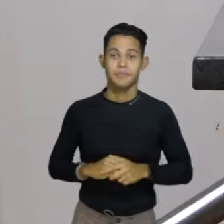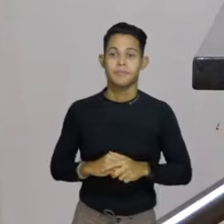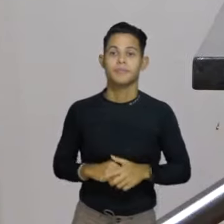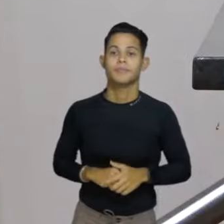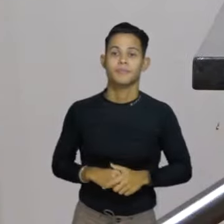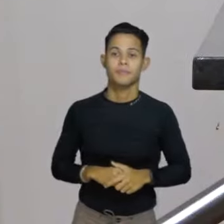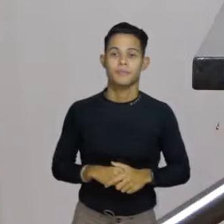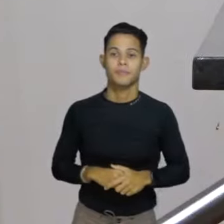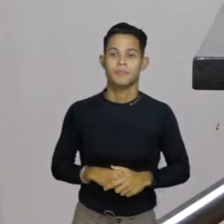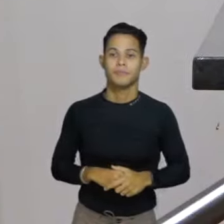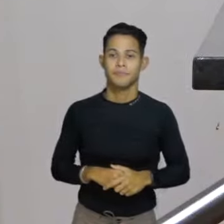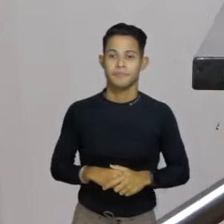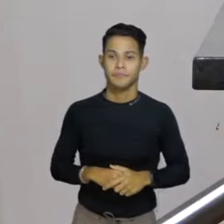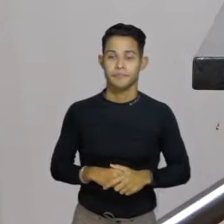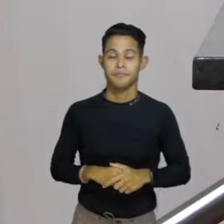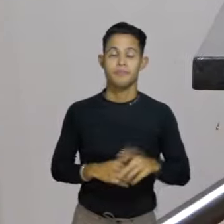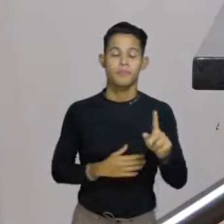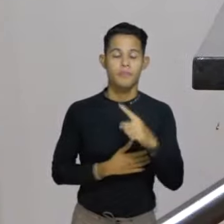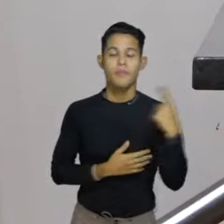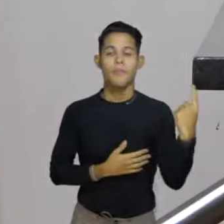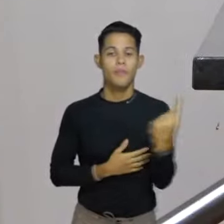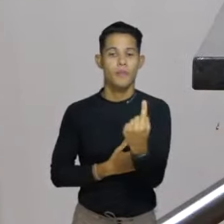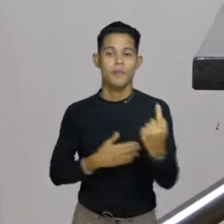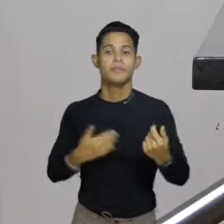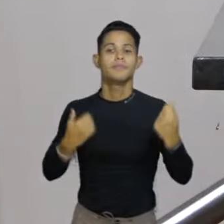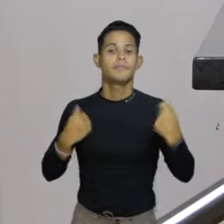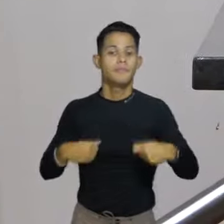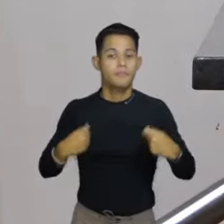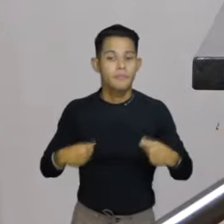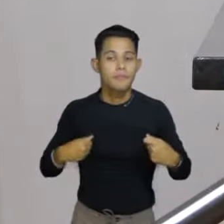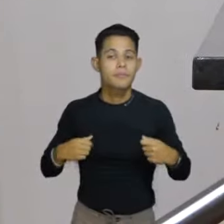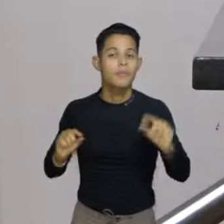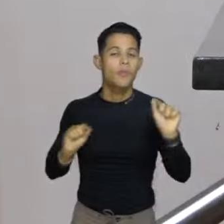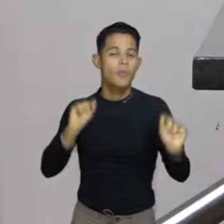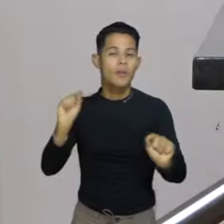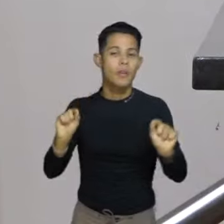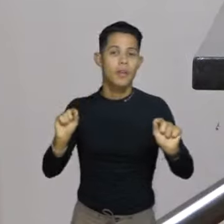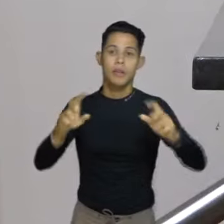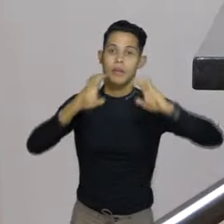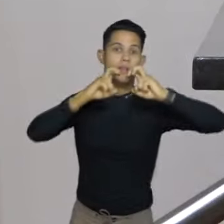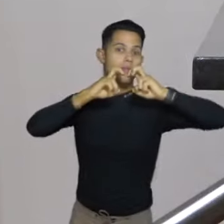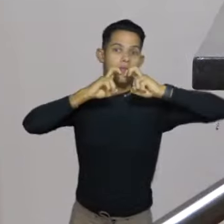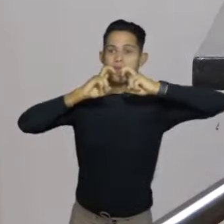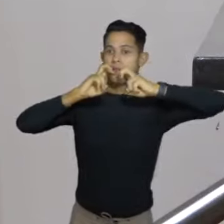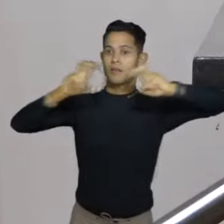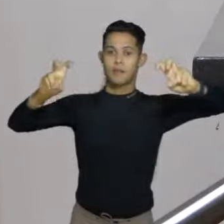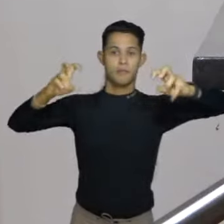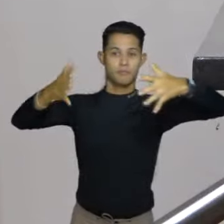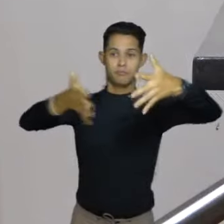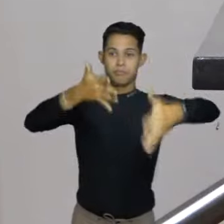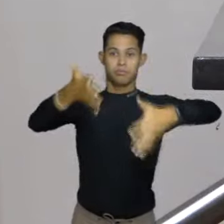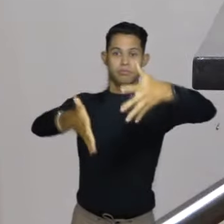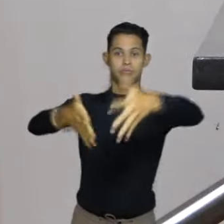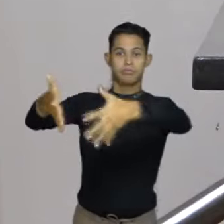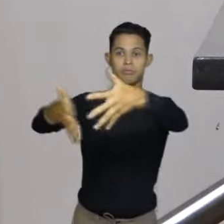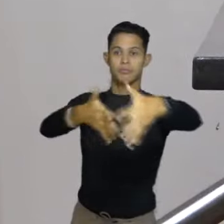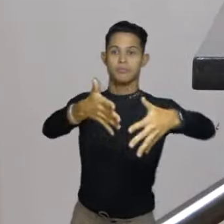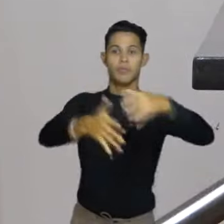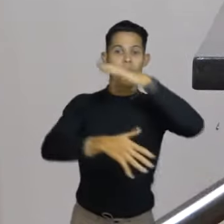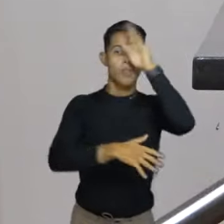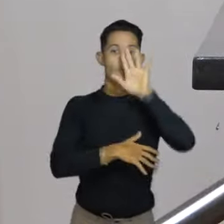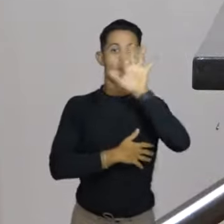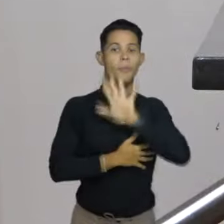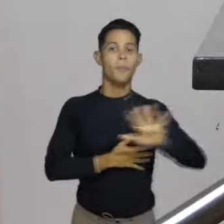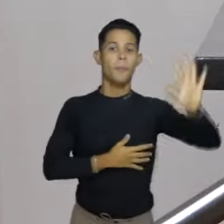assediando então nós precisamos se for o caso berrar no Brasil nos nossos estados os nossos municípios Por